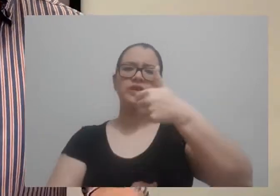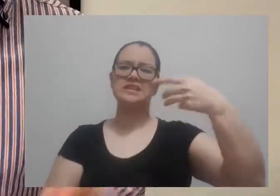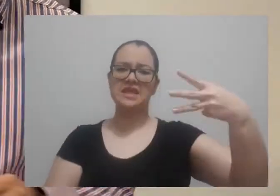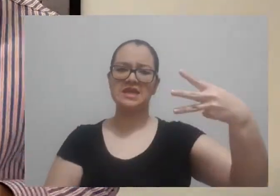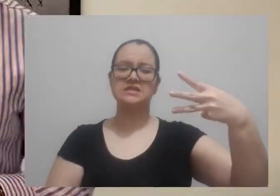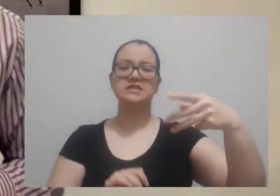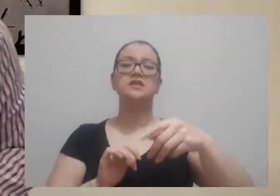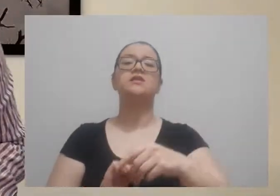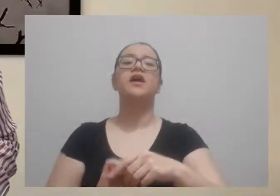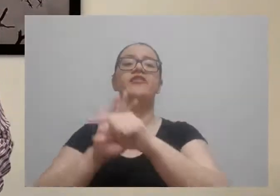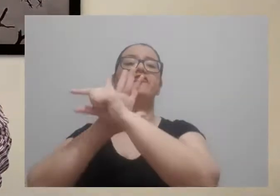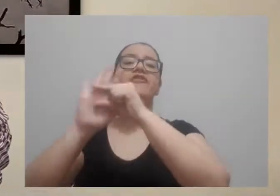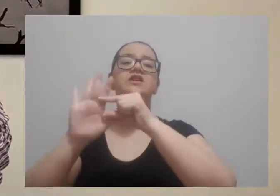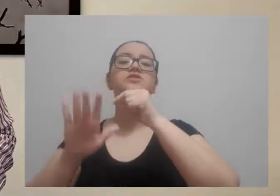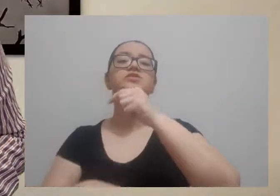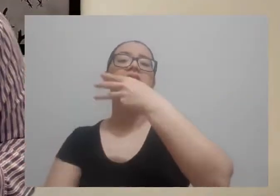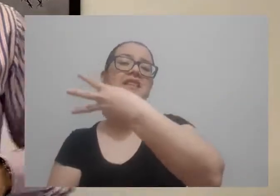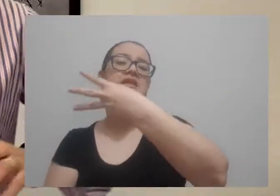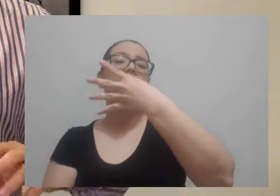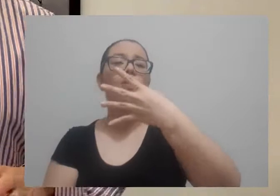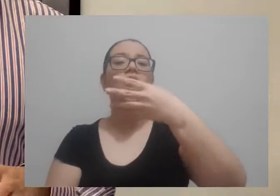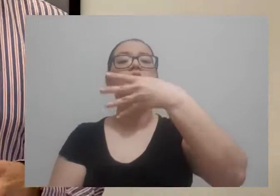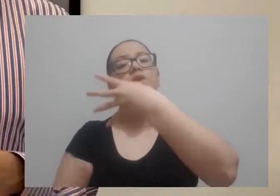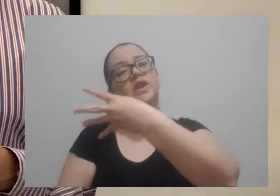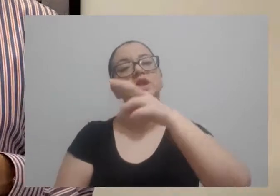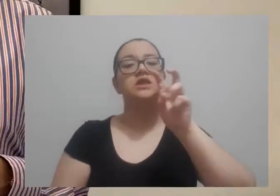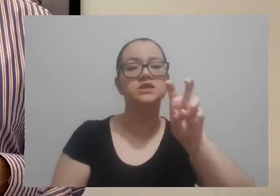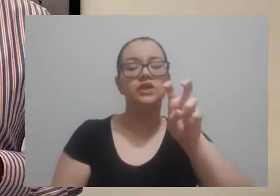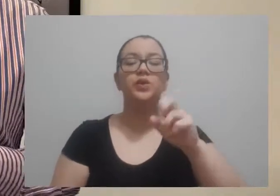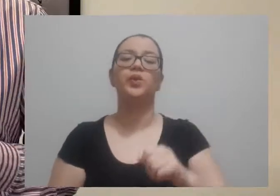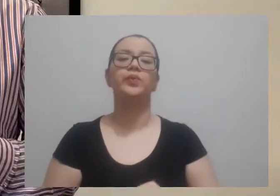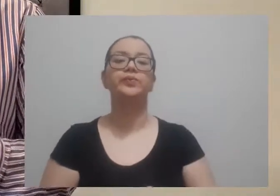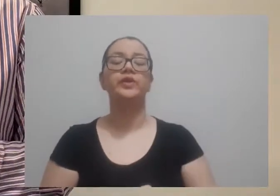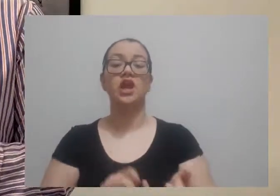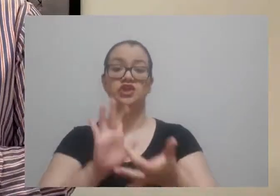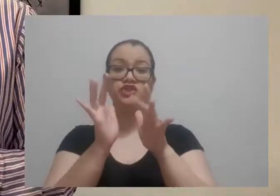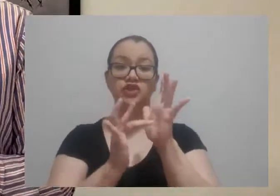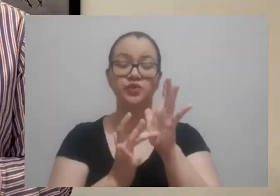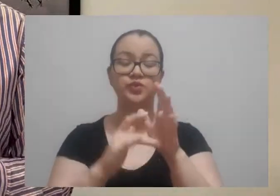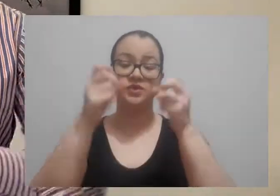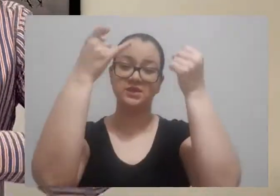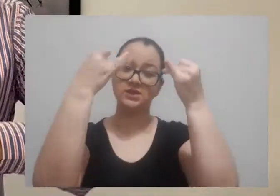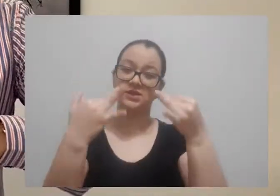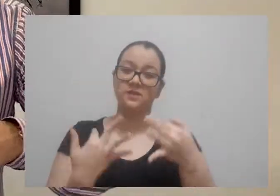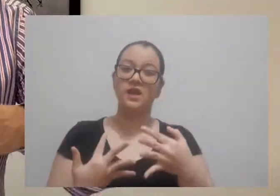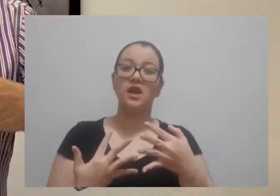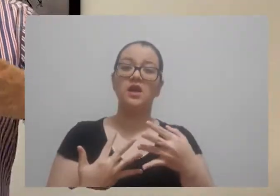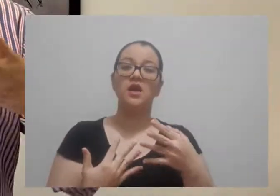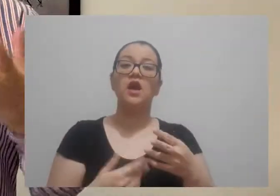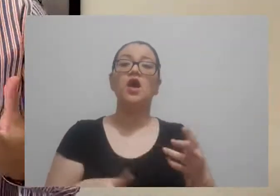versículos 34 e 35, nós temos aqui Jesus falando sobre o amor como uma